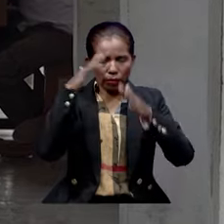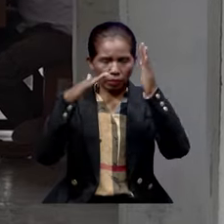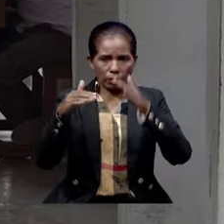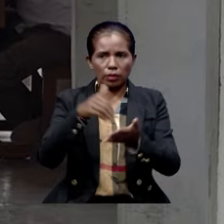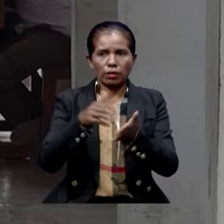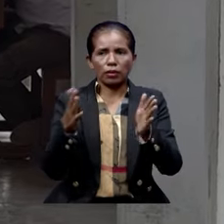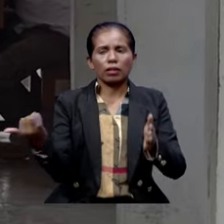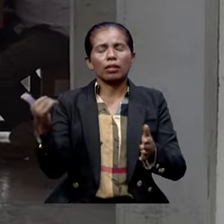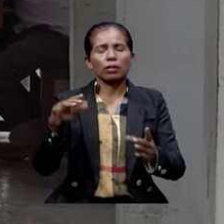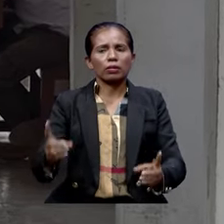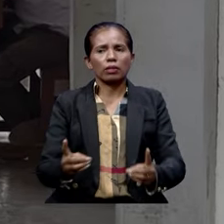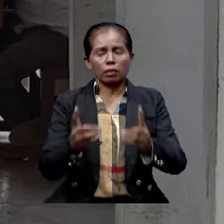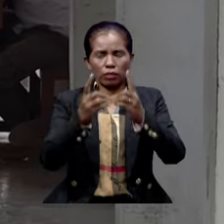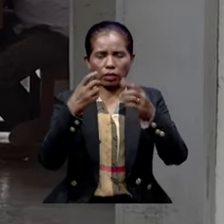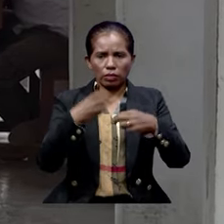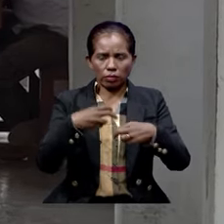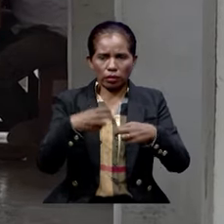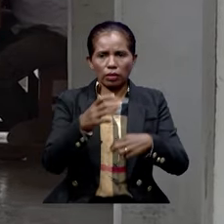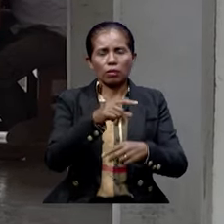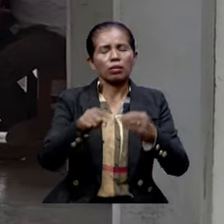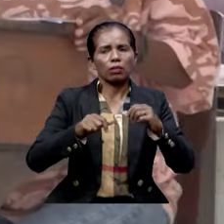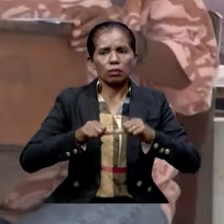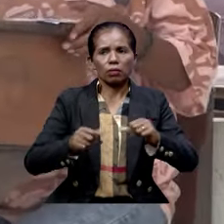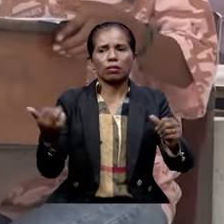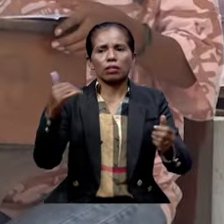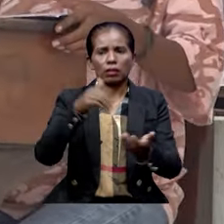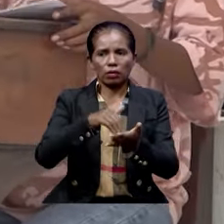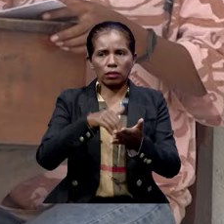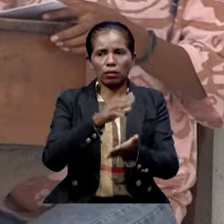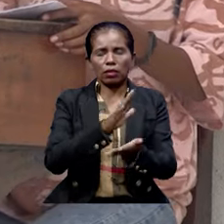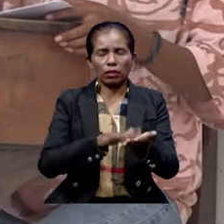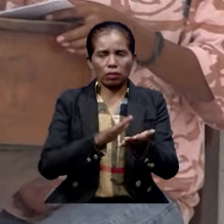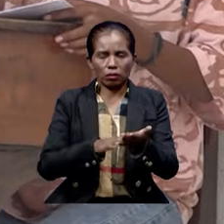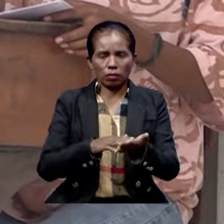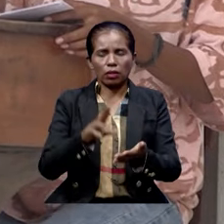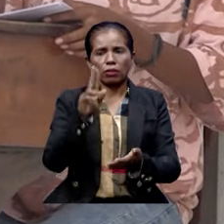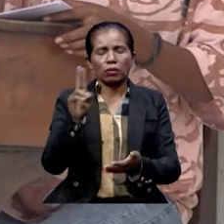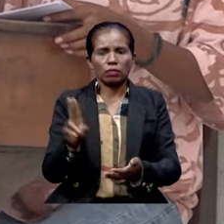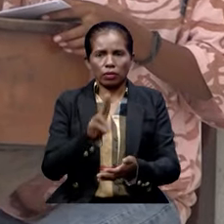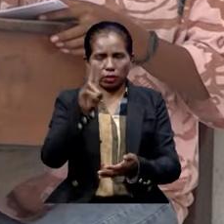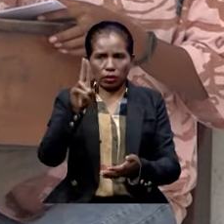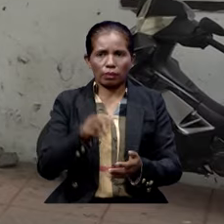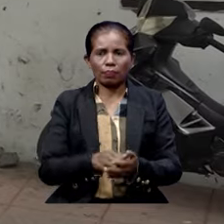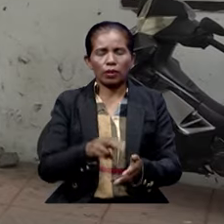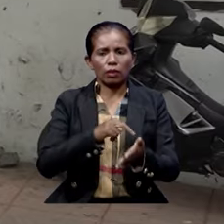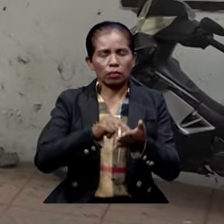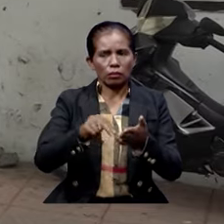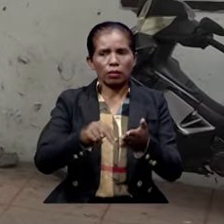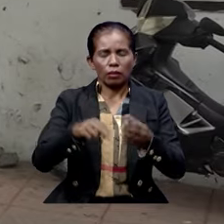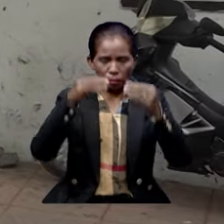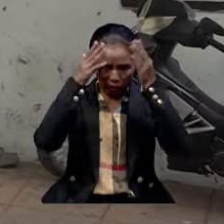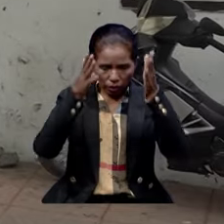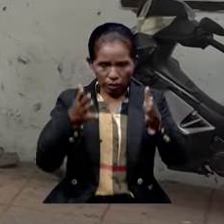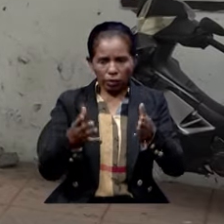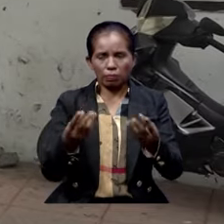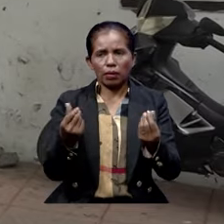sira soro dificuldade oiwen, bem ira continua ser no estudo e ensino superior. Número professor, né? E tu anela, número